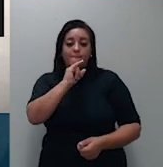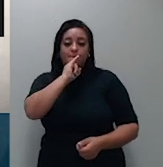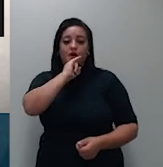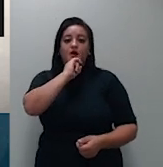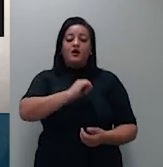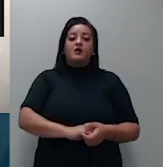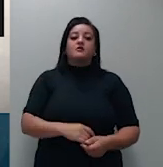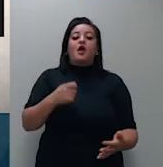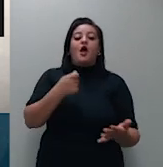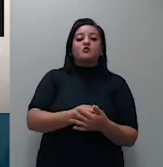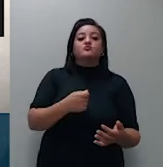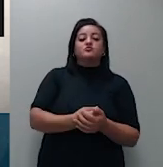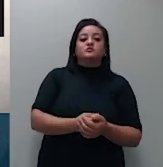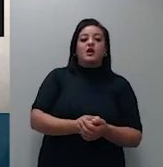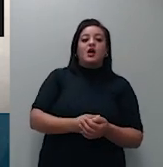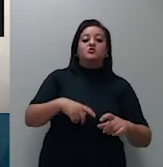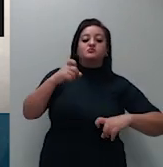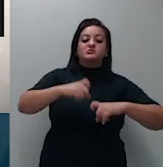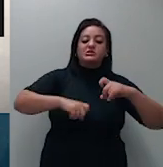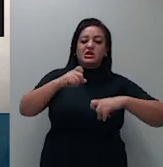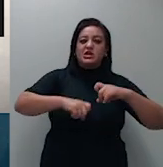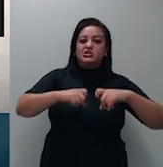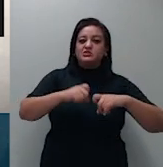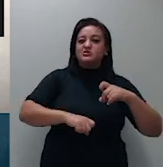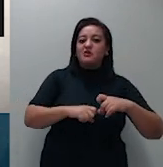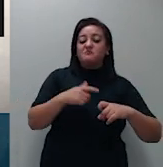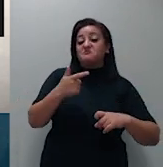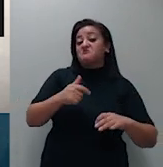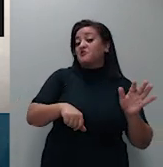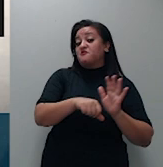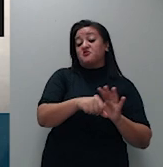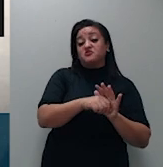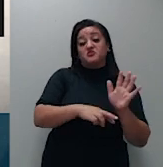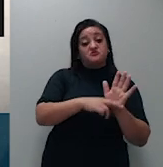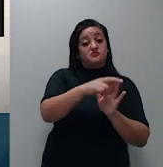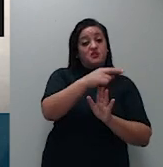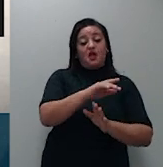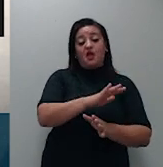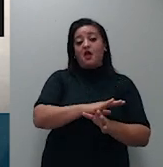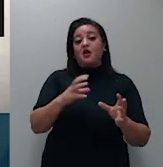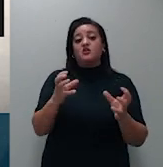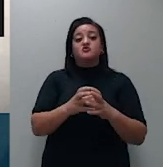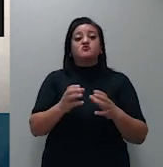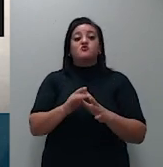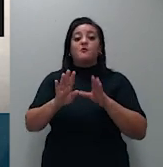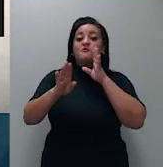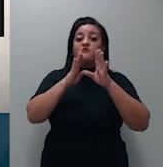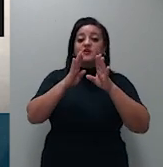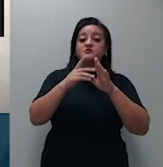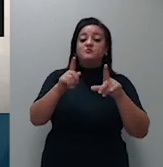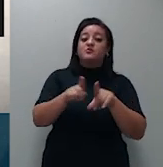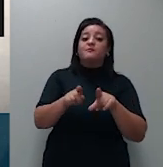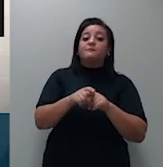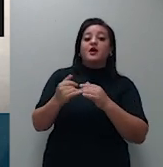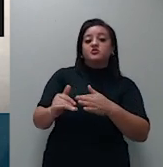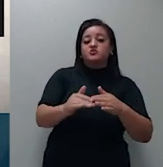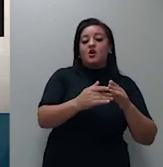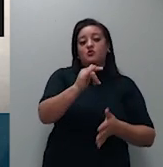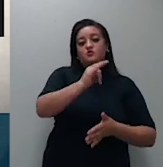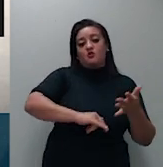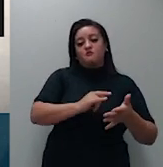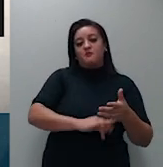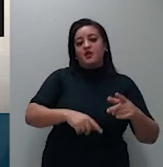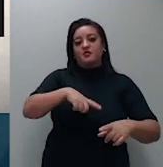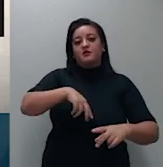de pedofilia não viola os padrões da comunidade do Facebook mesmo diante de um requerimento motivados